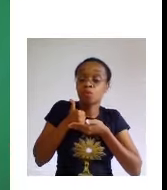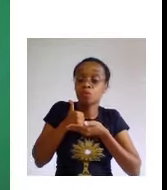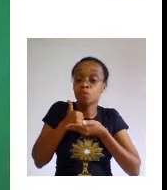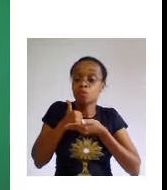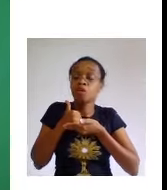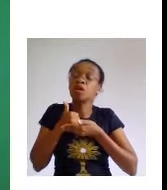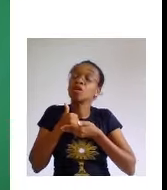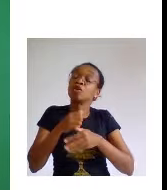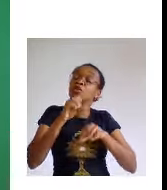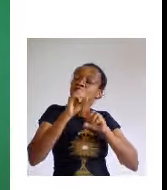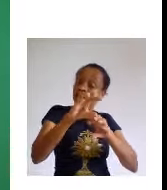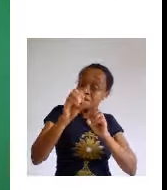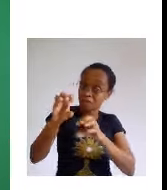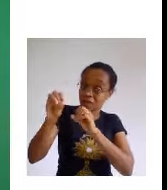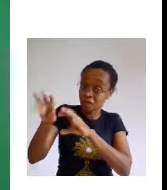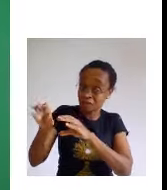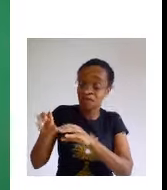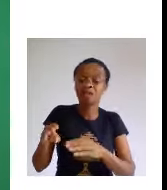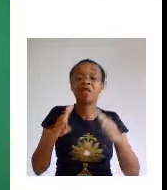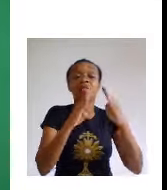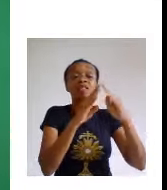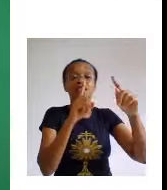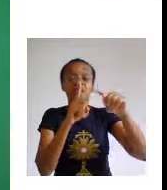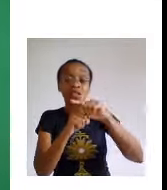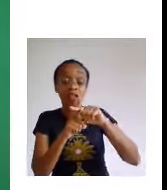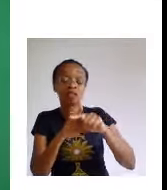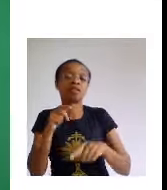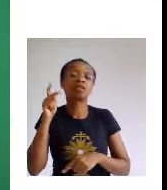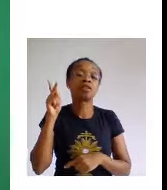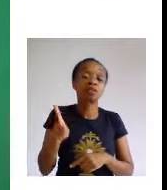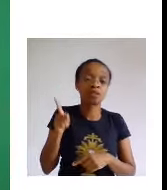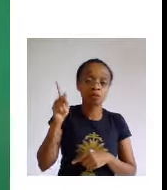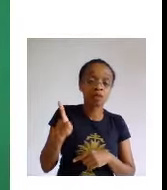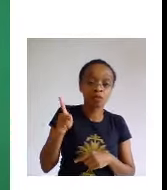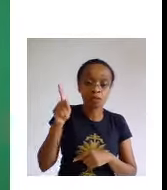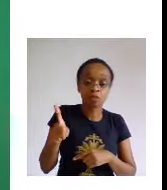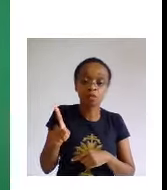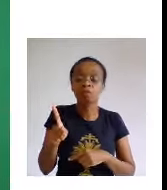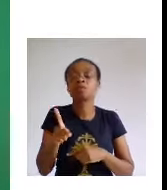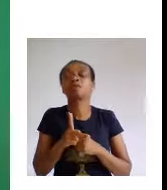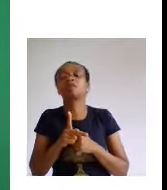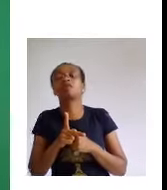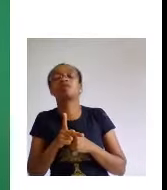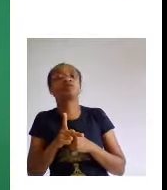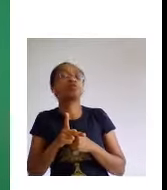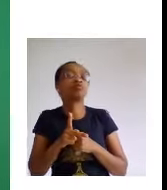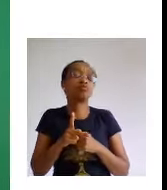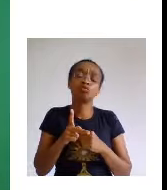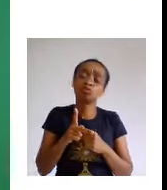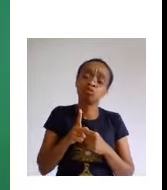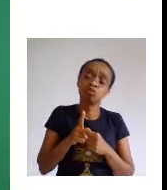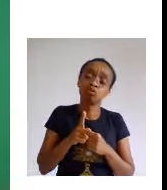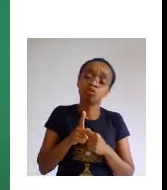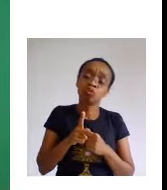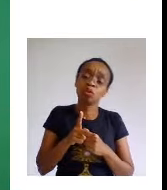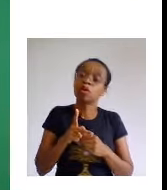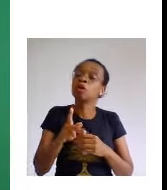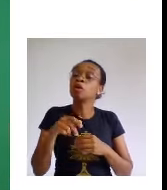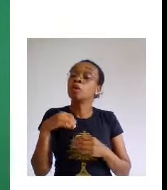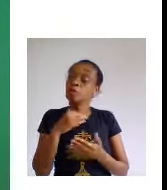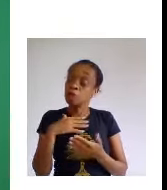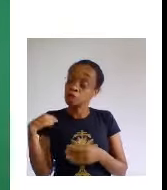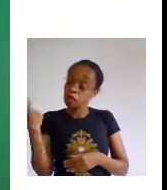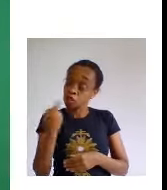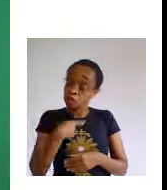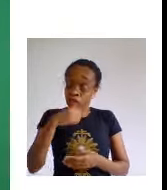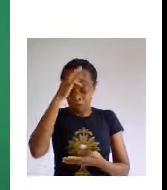formação socioambiental às paróquias, às pastorais, a movimentos e organismos diocesanos, para, a partir da